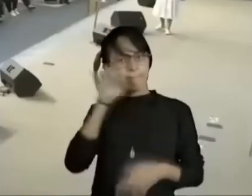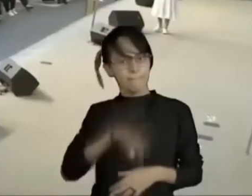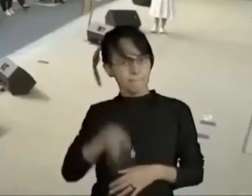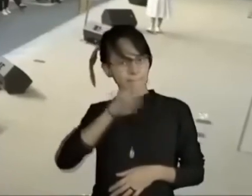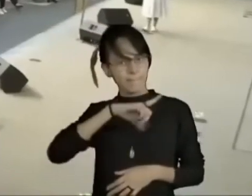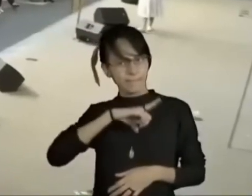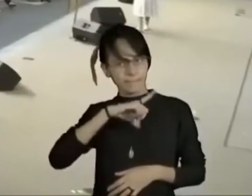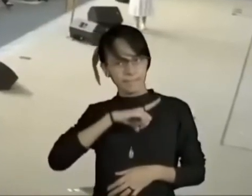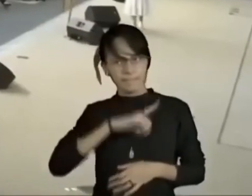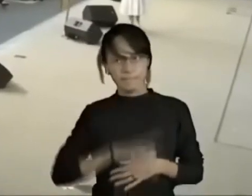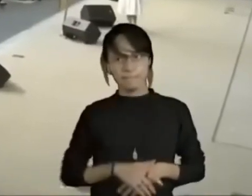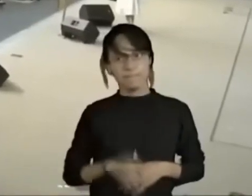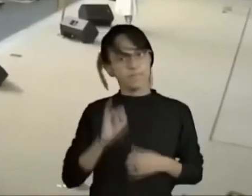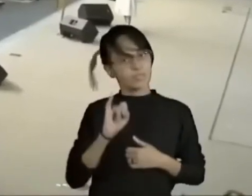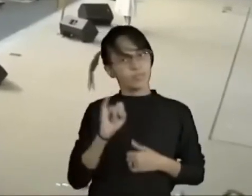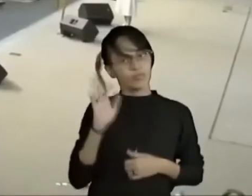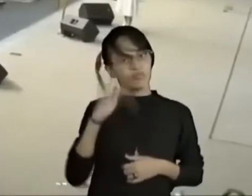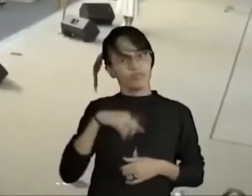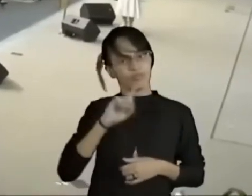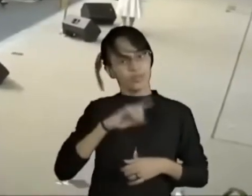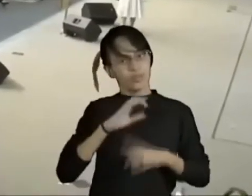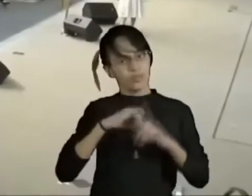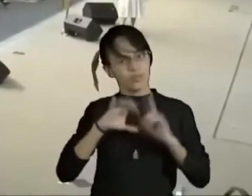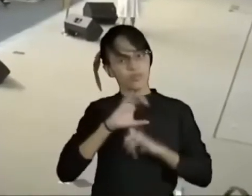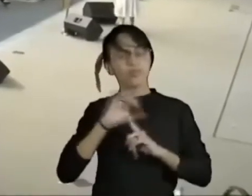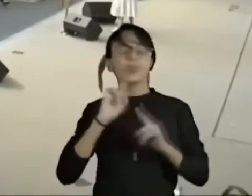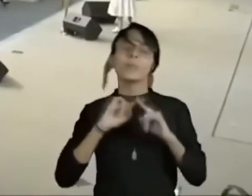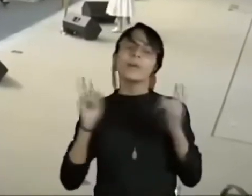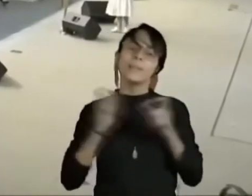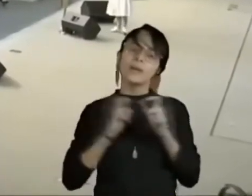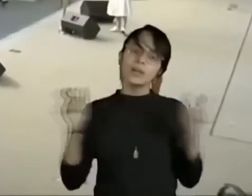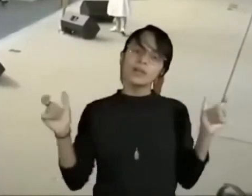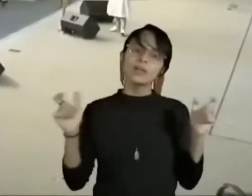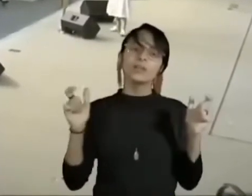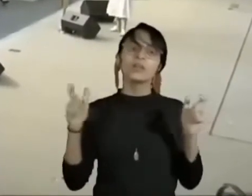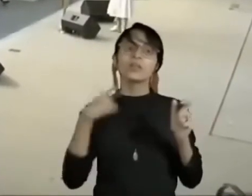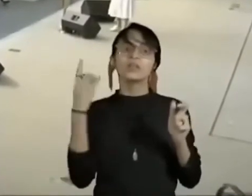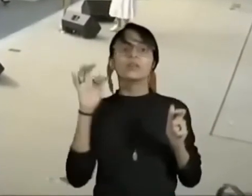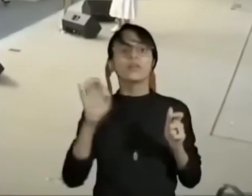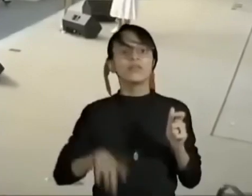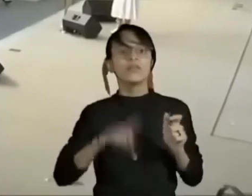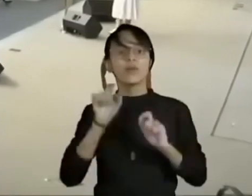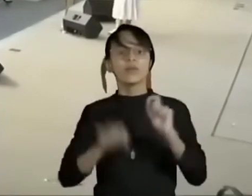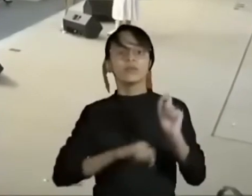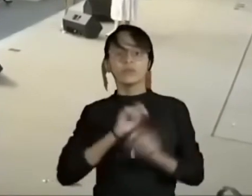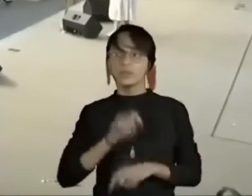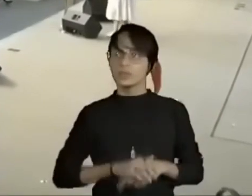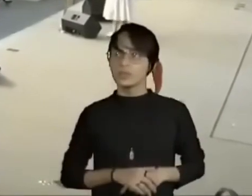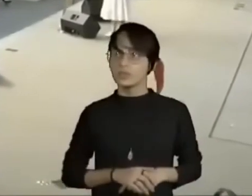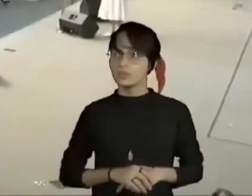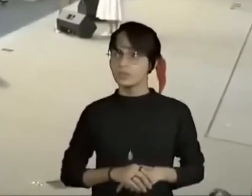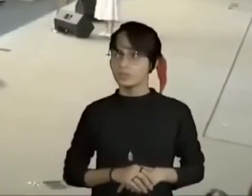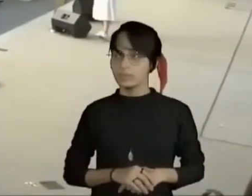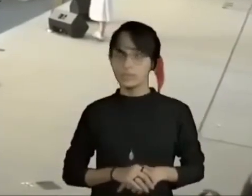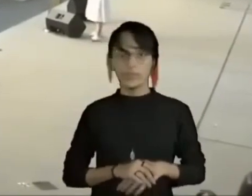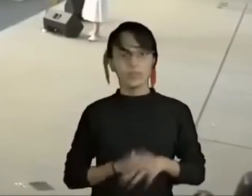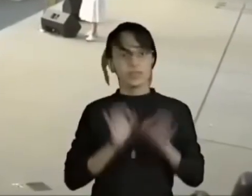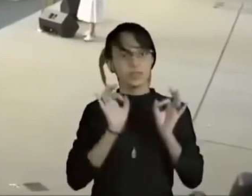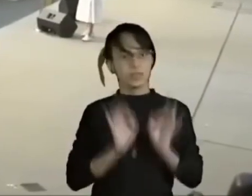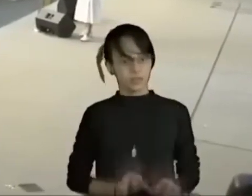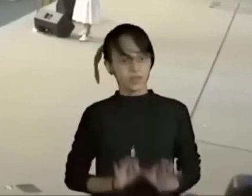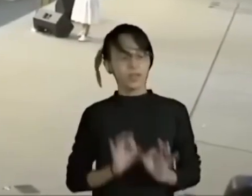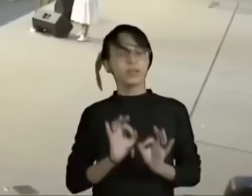você crê senão você não viria este culto mas na maioria das vezes a nossa fé ela é certa por ser